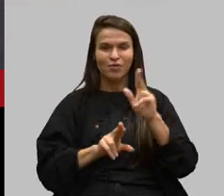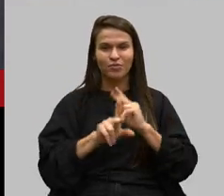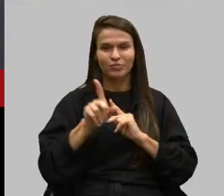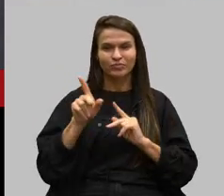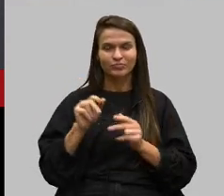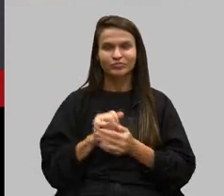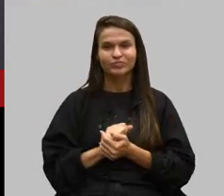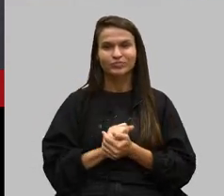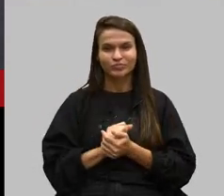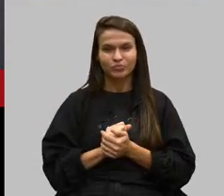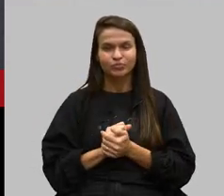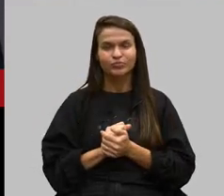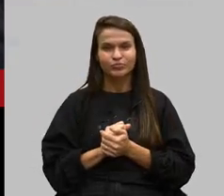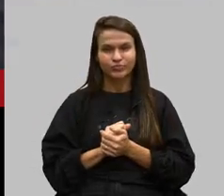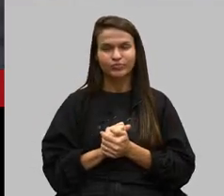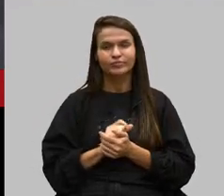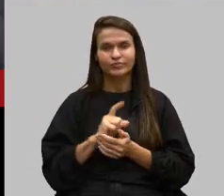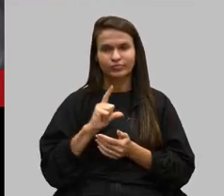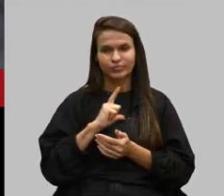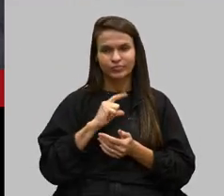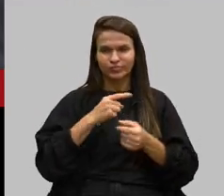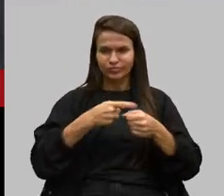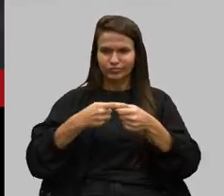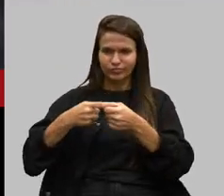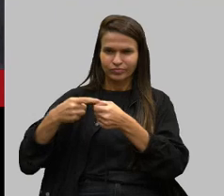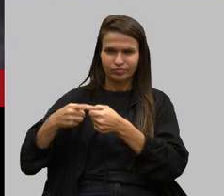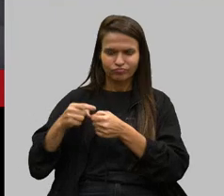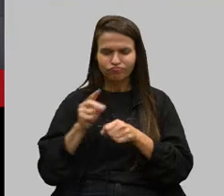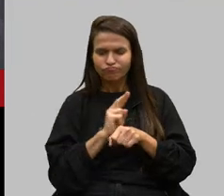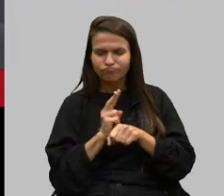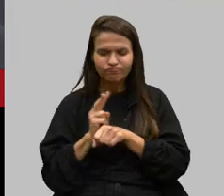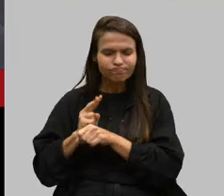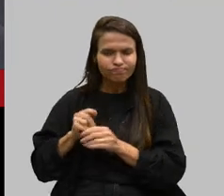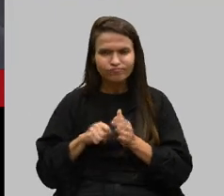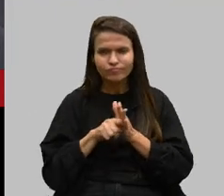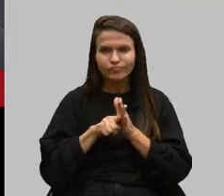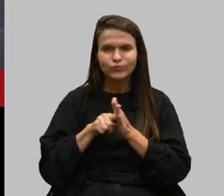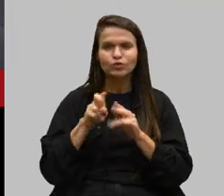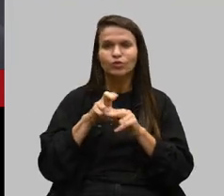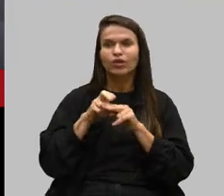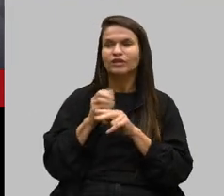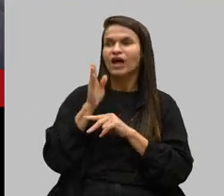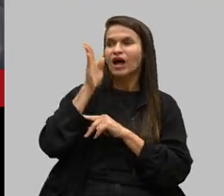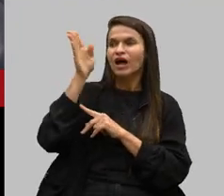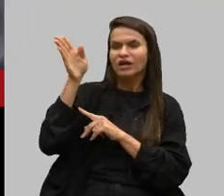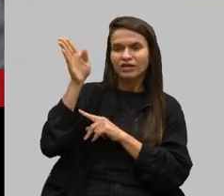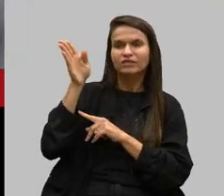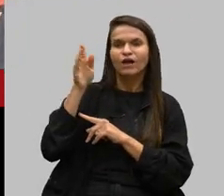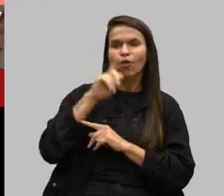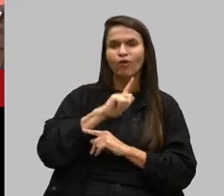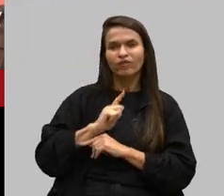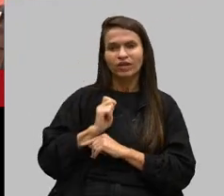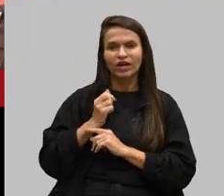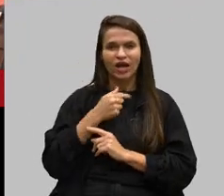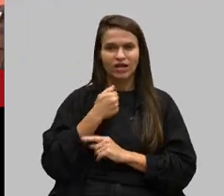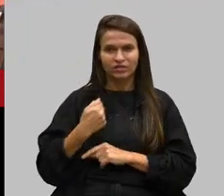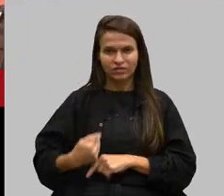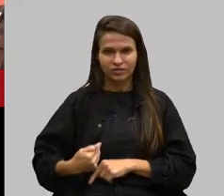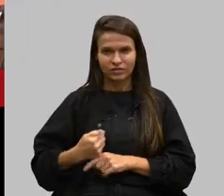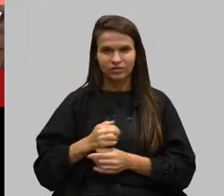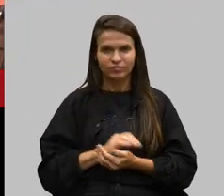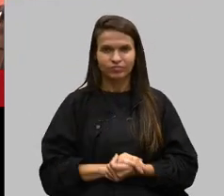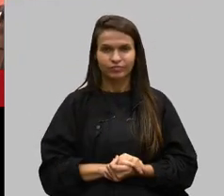já T lá investimento cidade sendo sondada em função da ida do governador a China